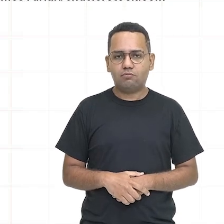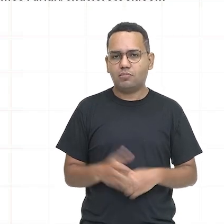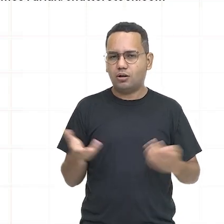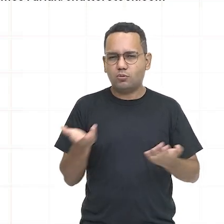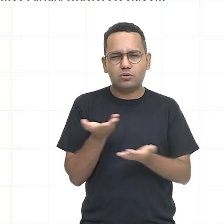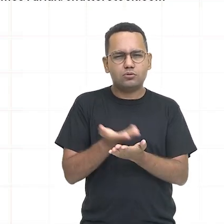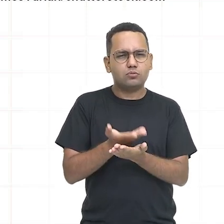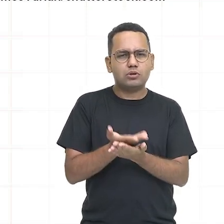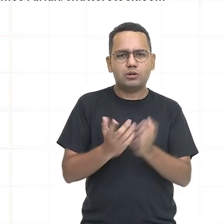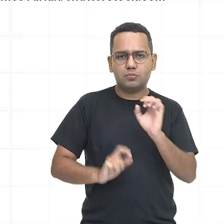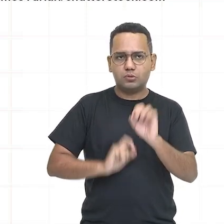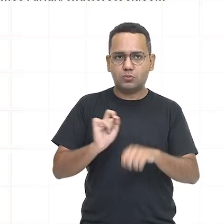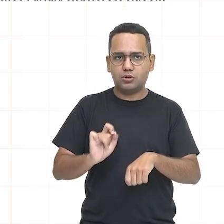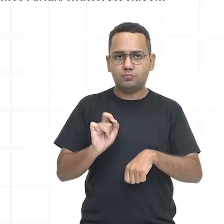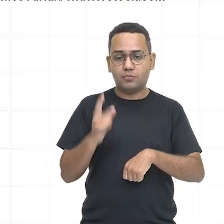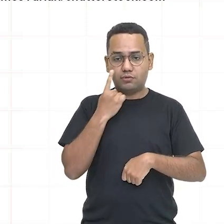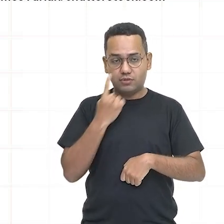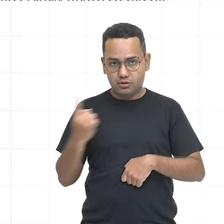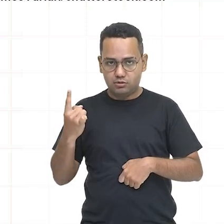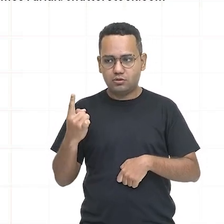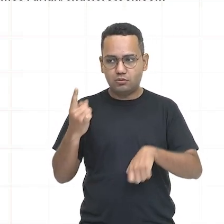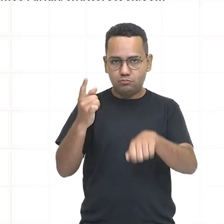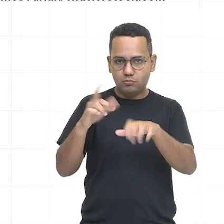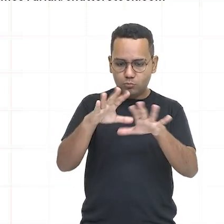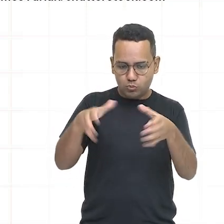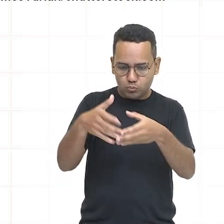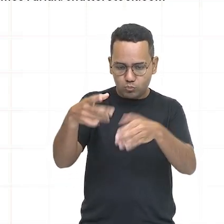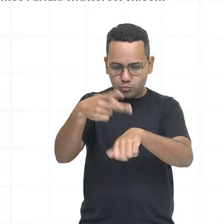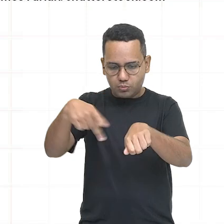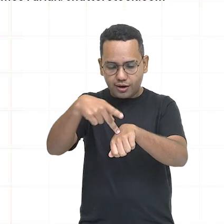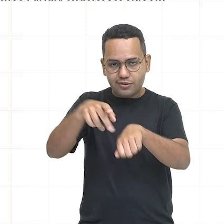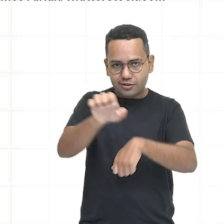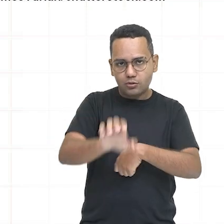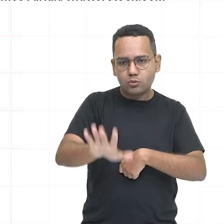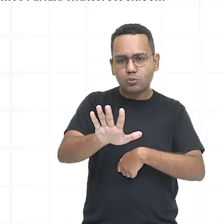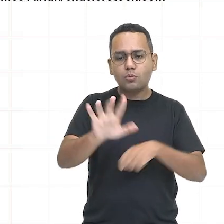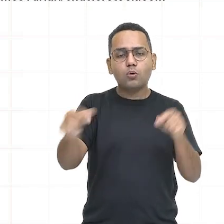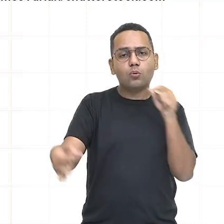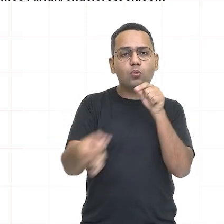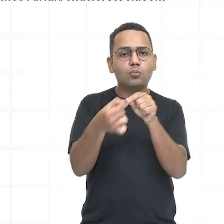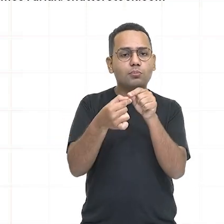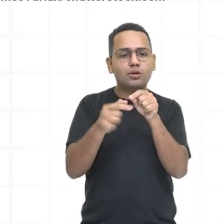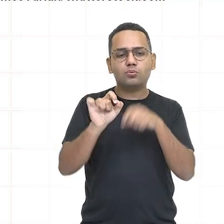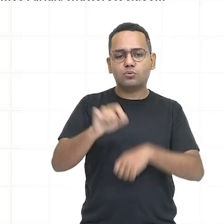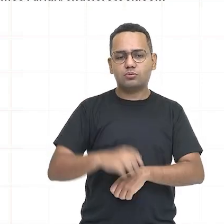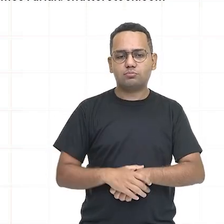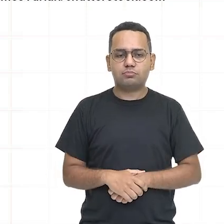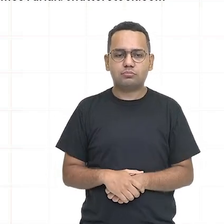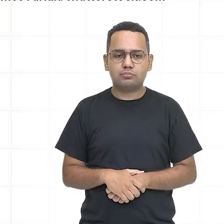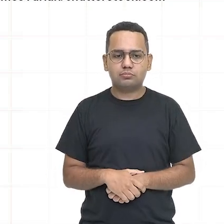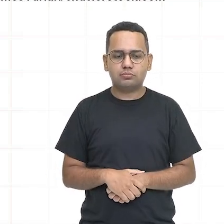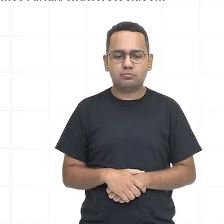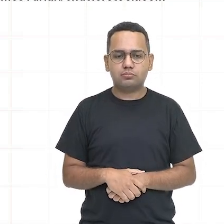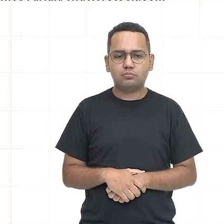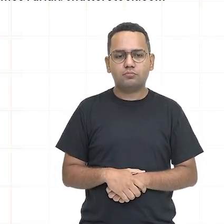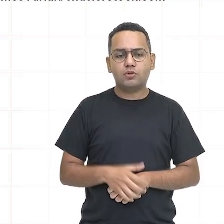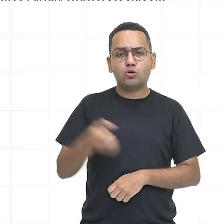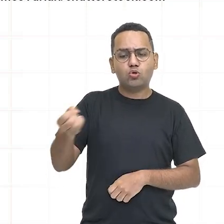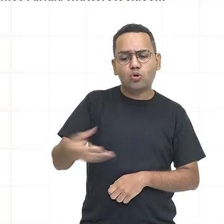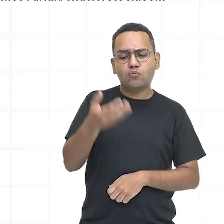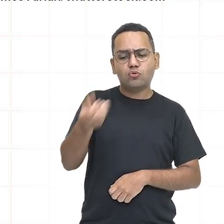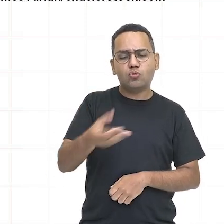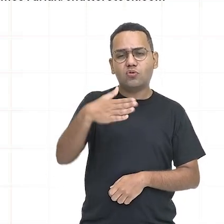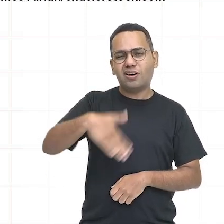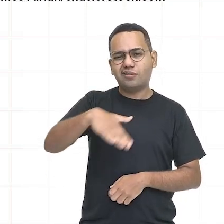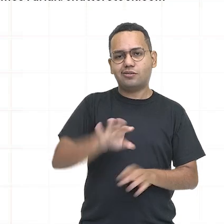os países europeus, eles vão estar muito ligados ao quê? A ter a tradição de sempre estar inovando